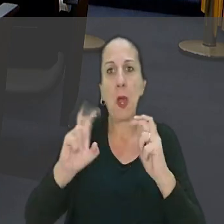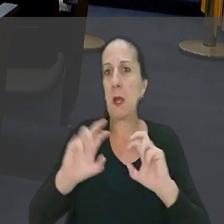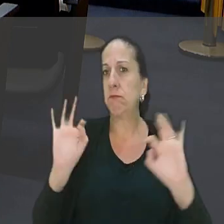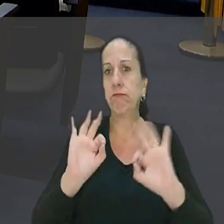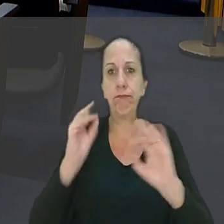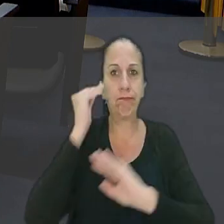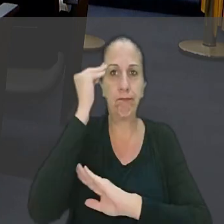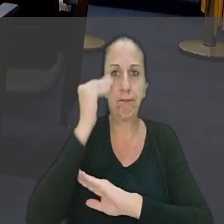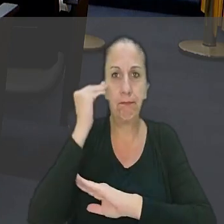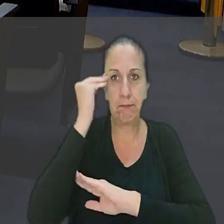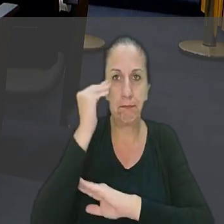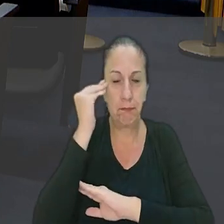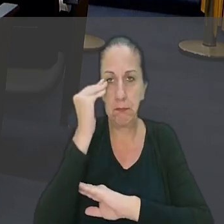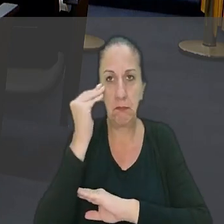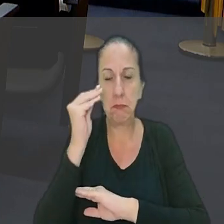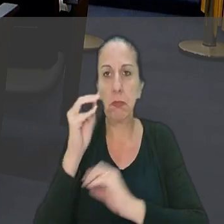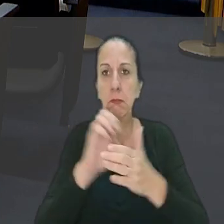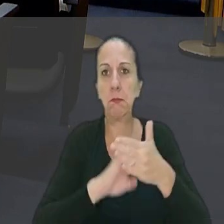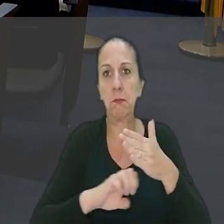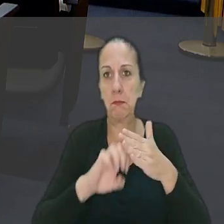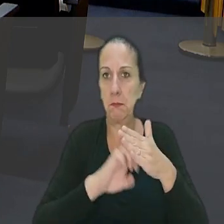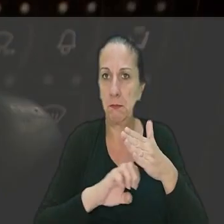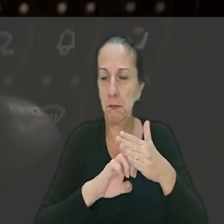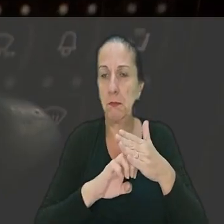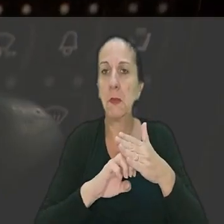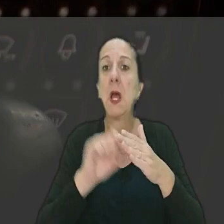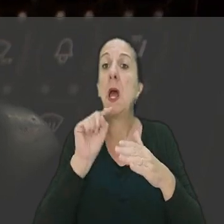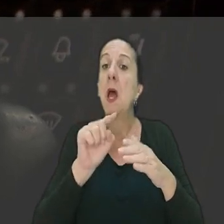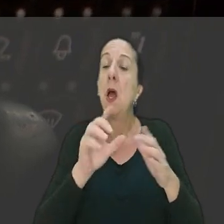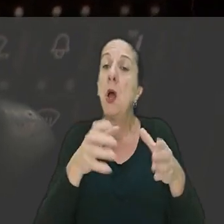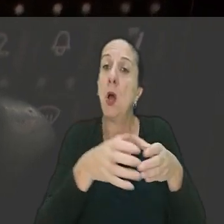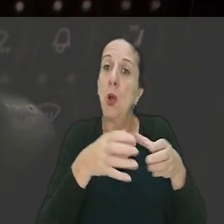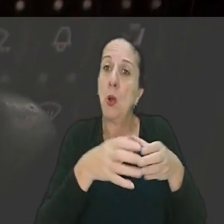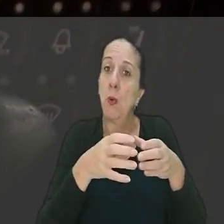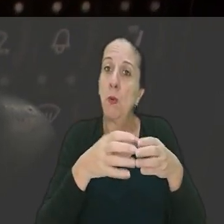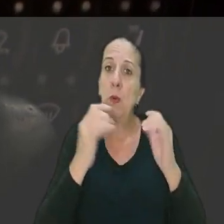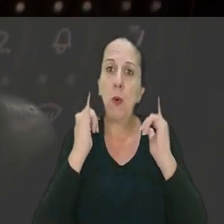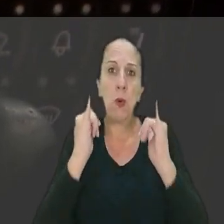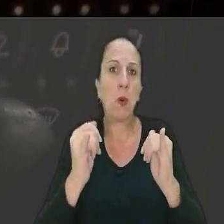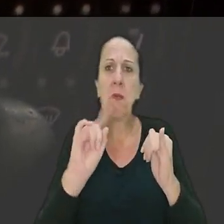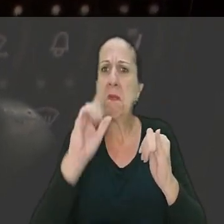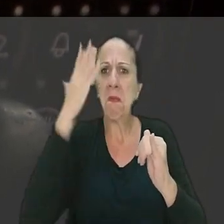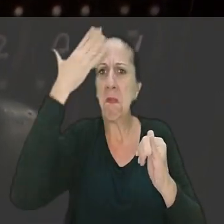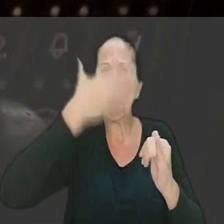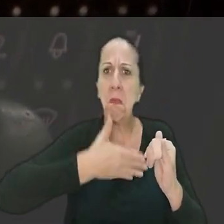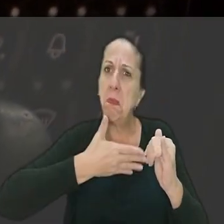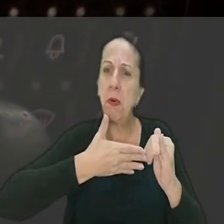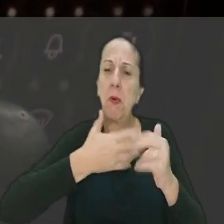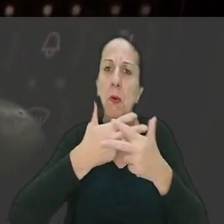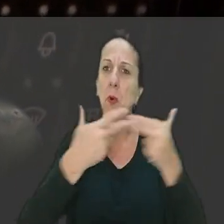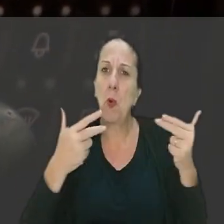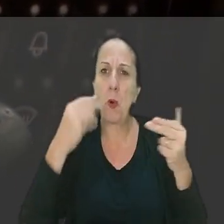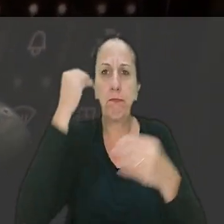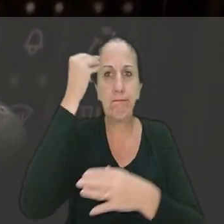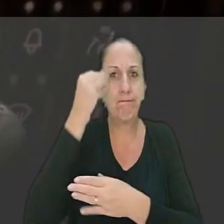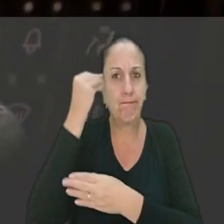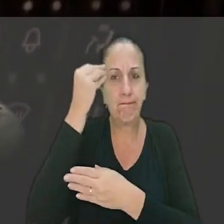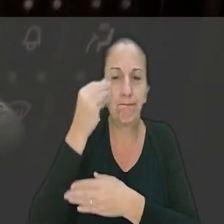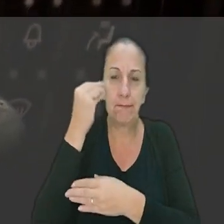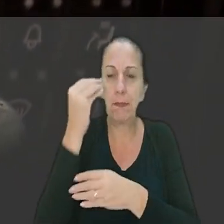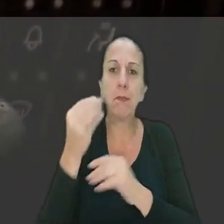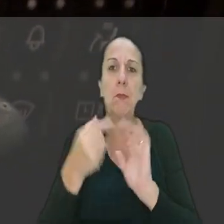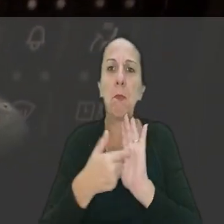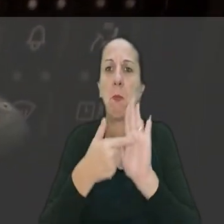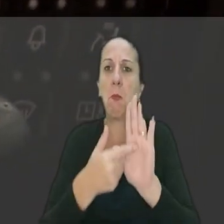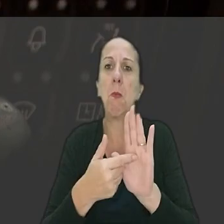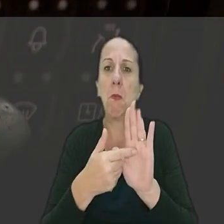recebia assistência psicológica por parte da empresa. A companhia de ônibus sustentou não ter sido comprovado que os transtornos